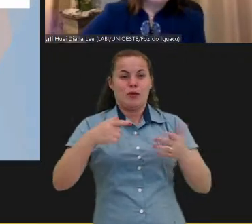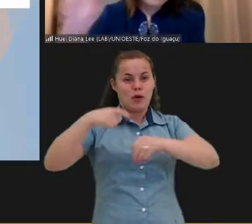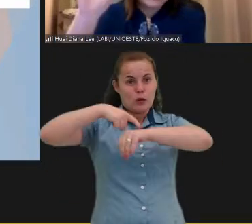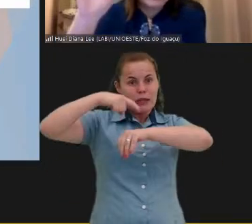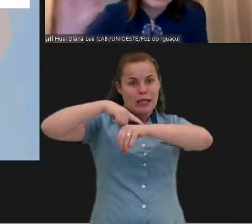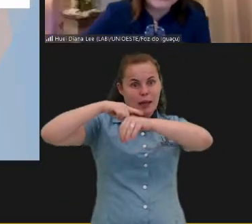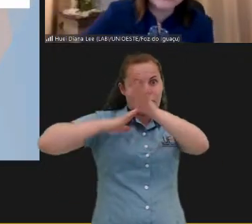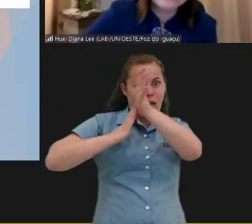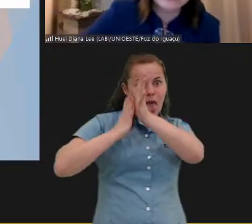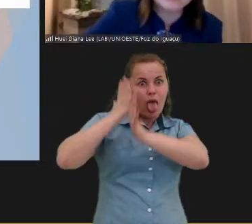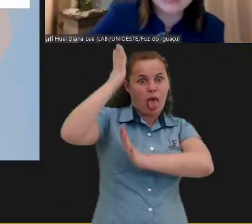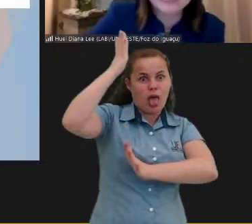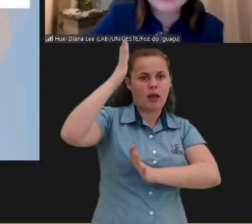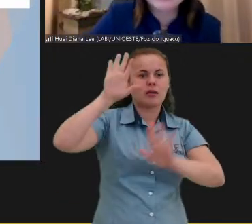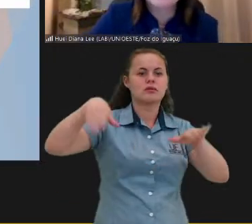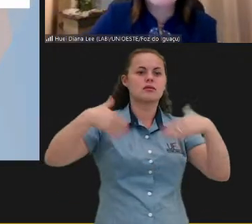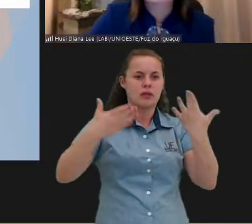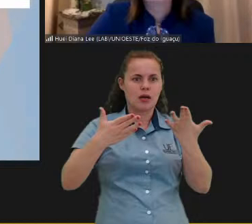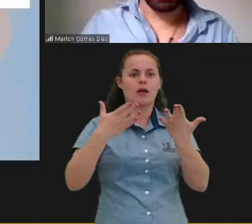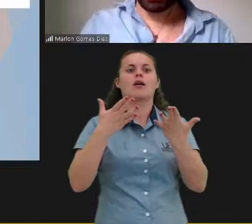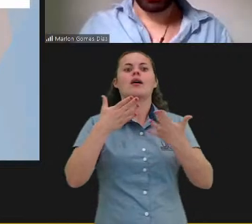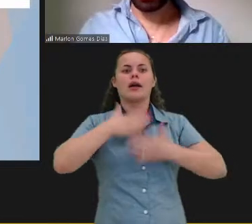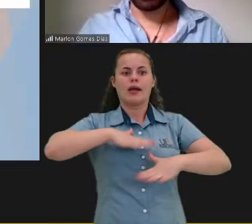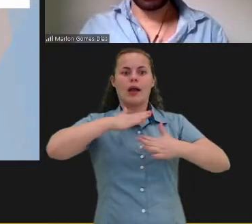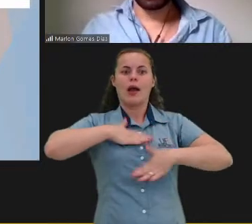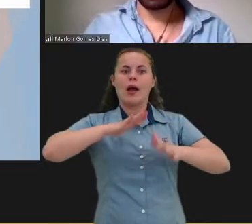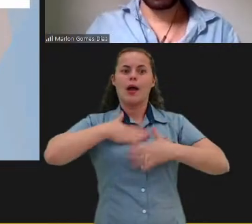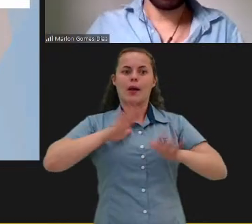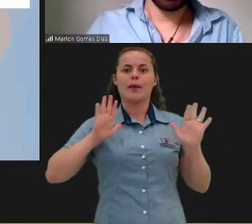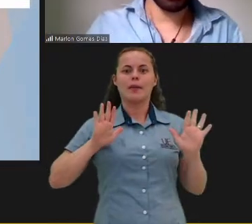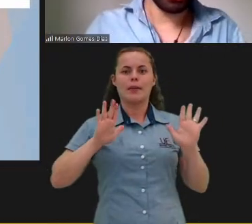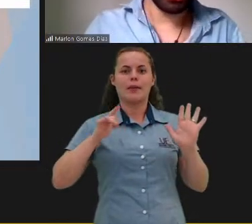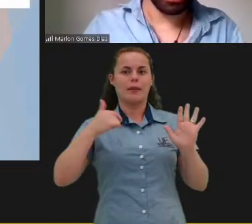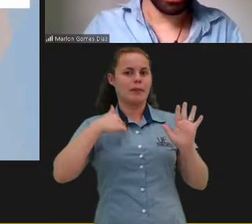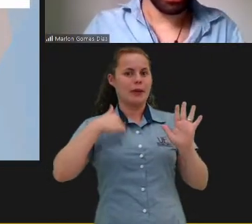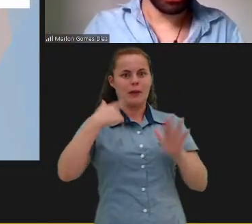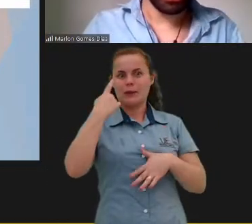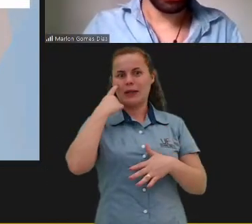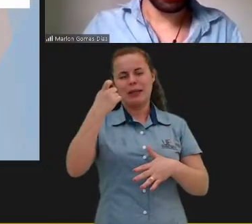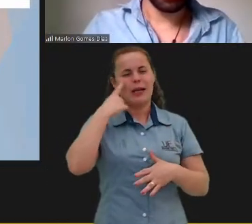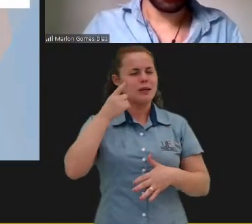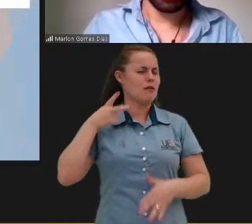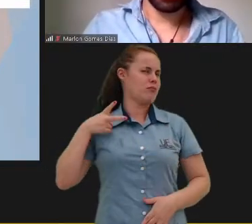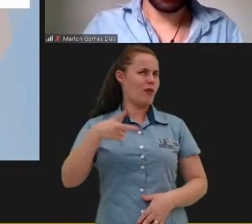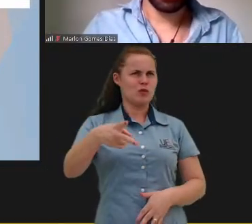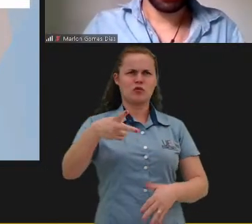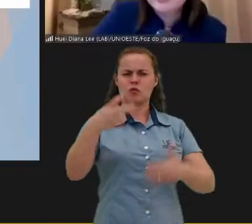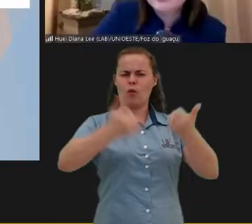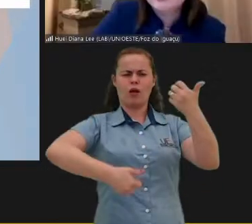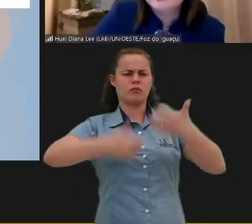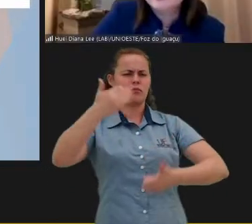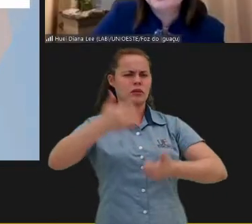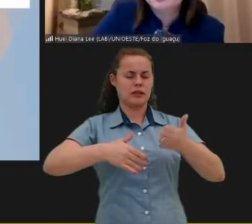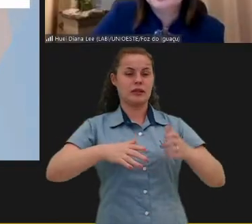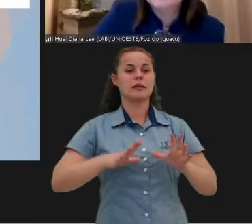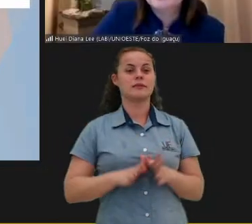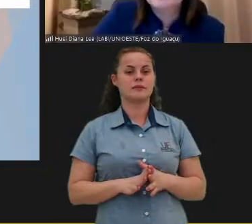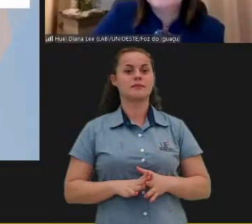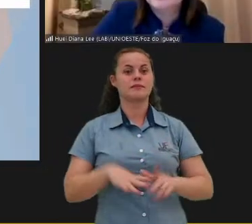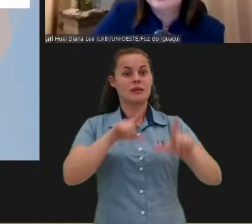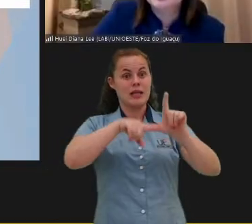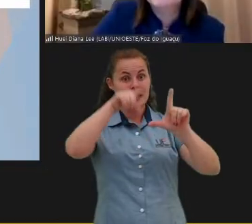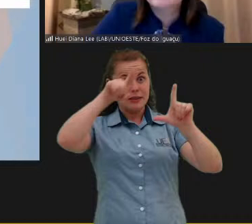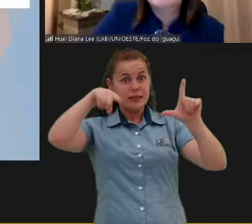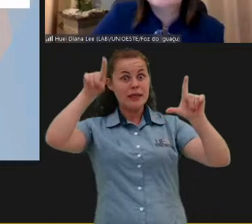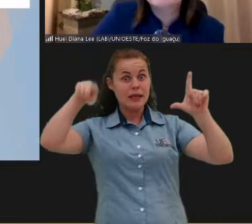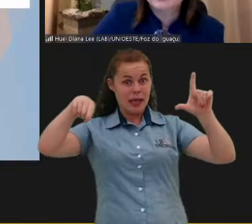tempo. Já estou chegando lá, Marlon. Tá tranquilo, eu estou interessadíssimo, pode continuar. Esse gráfico aqui, vocês